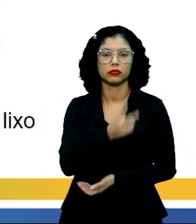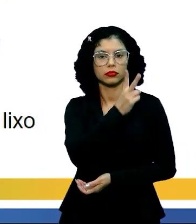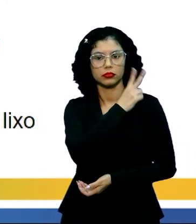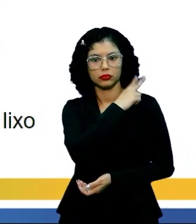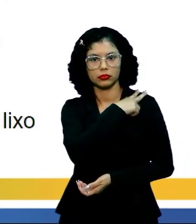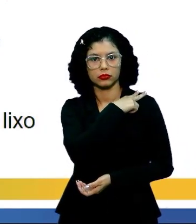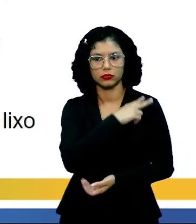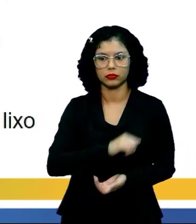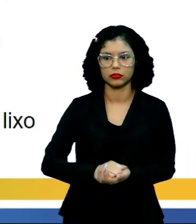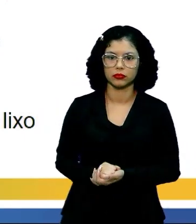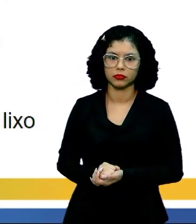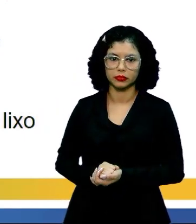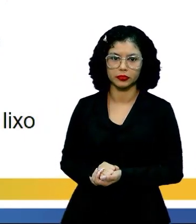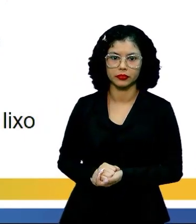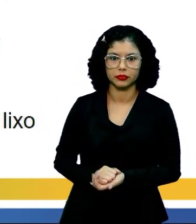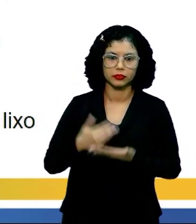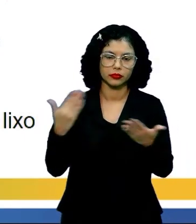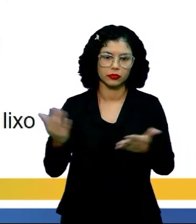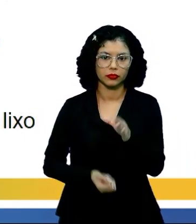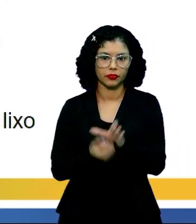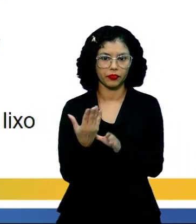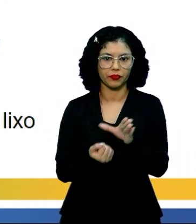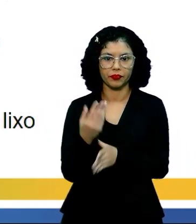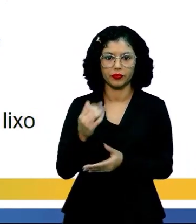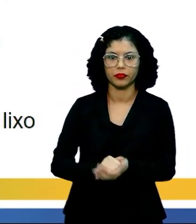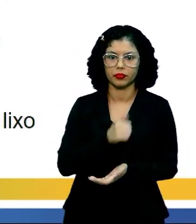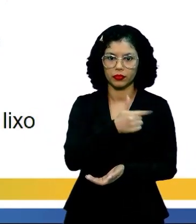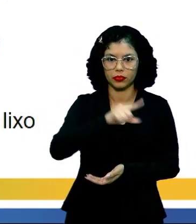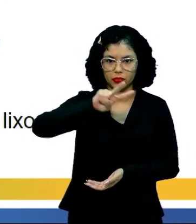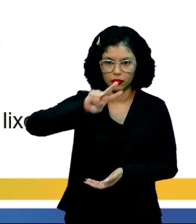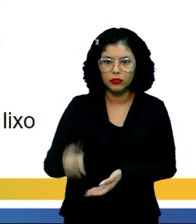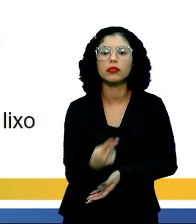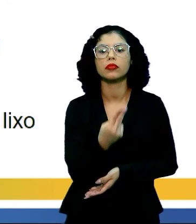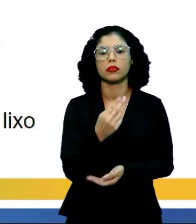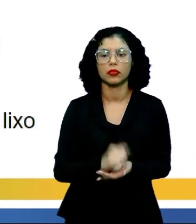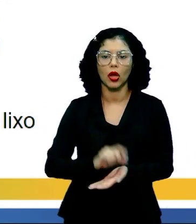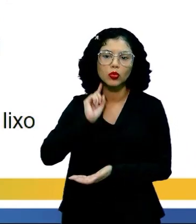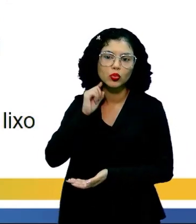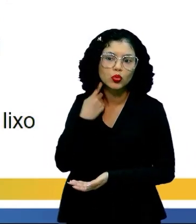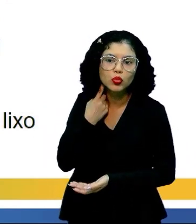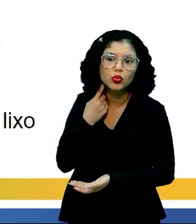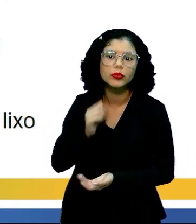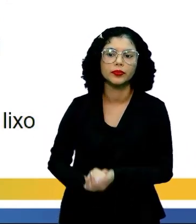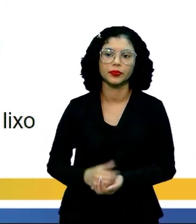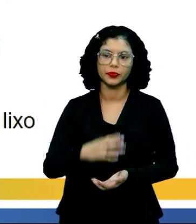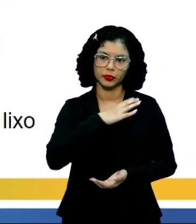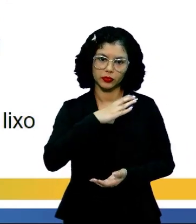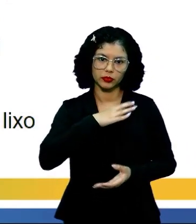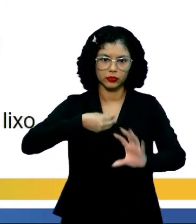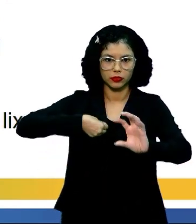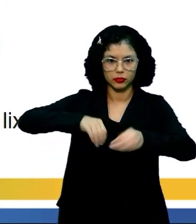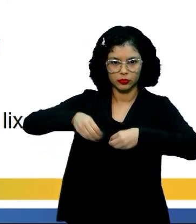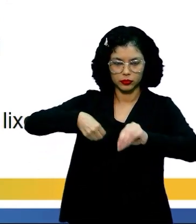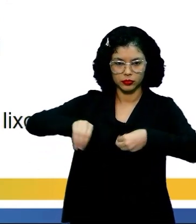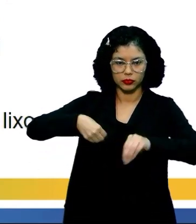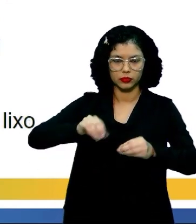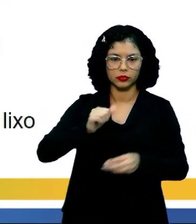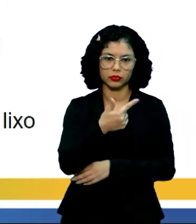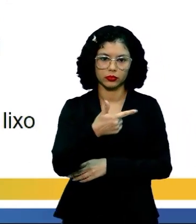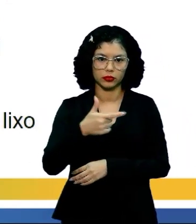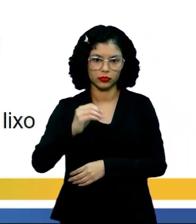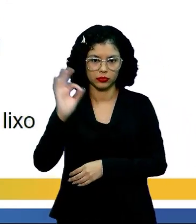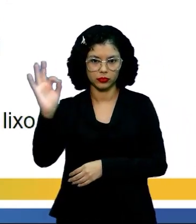ano, tá? Da produção diária de 2.000 toneladas de lixo, determinada cidade recicla